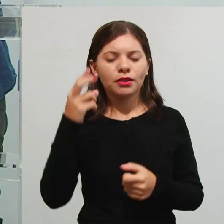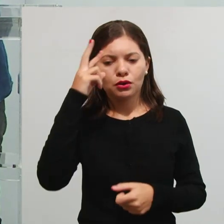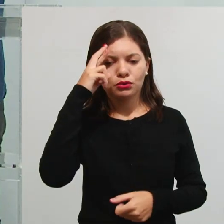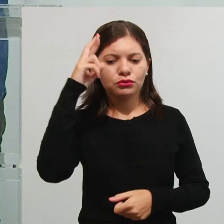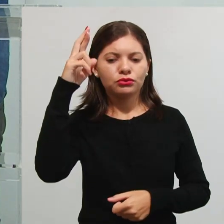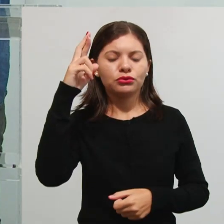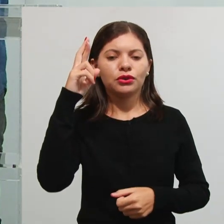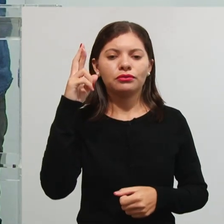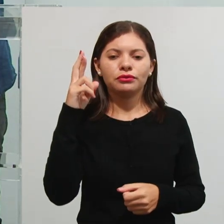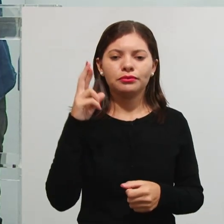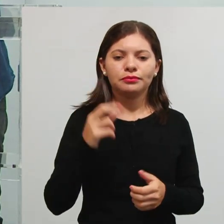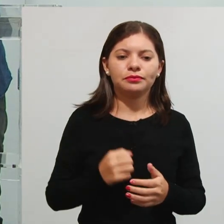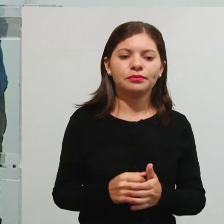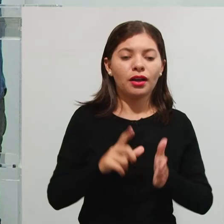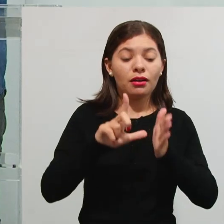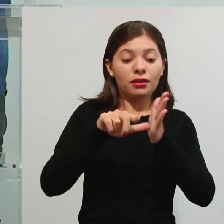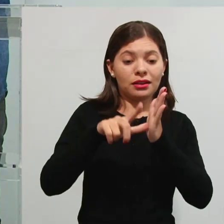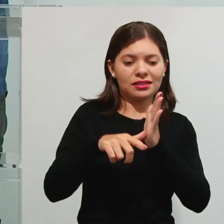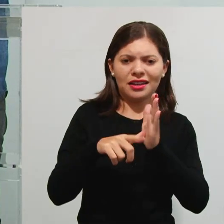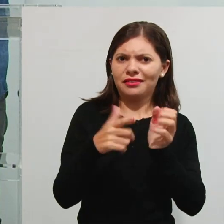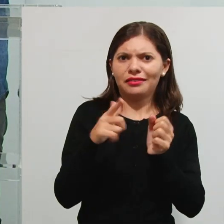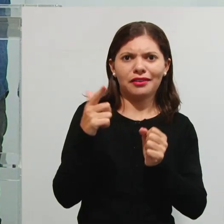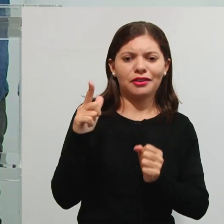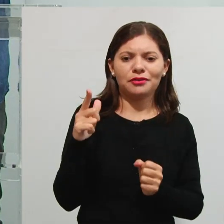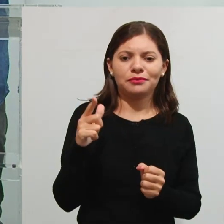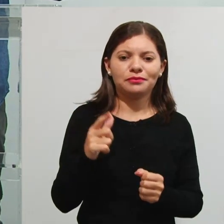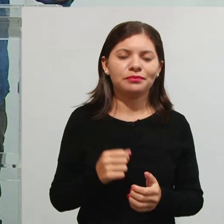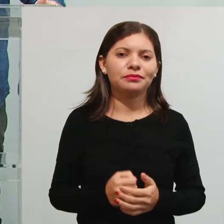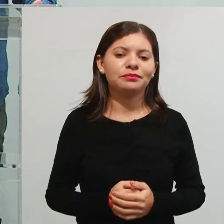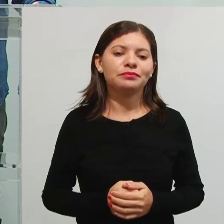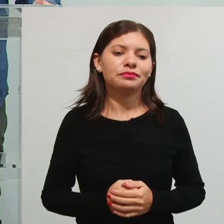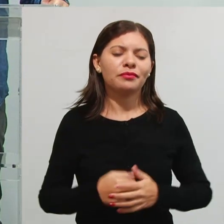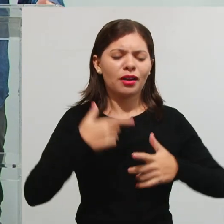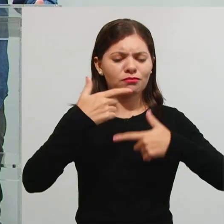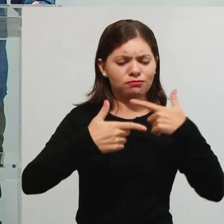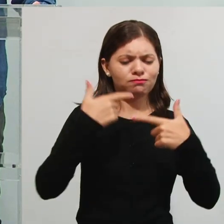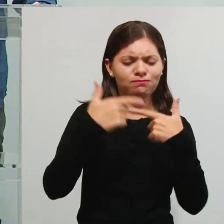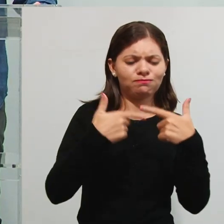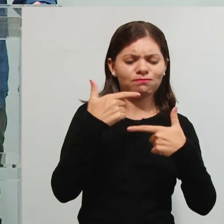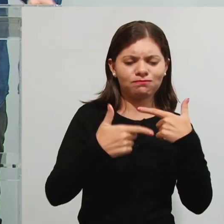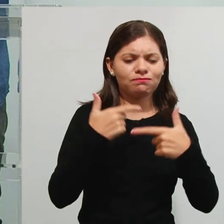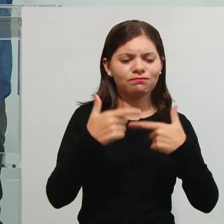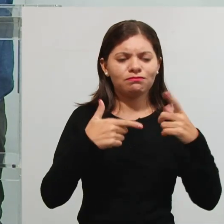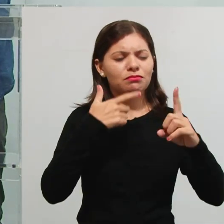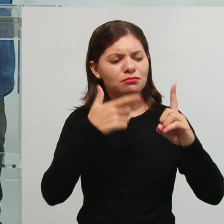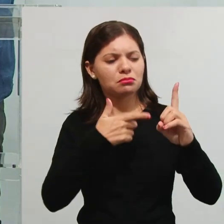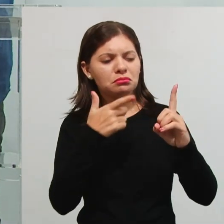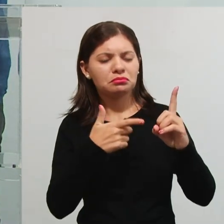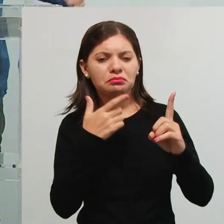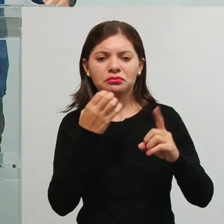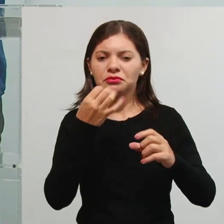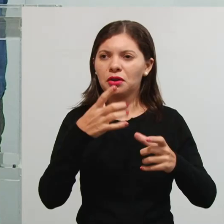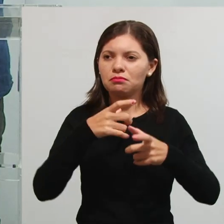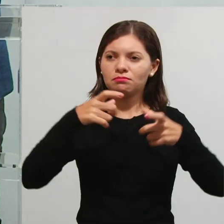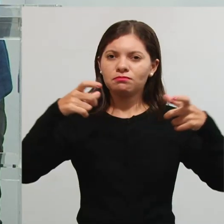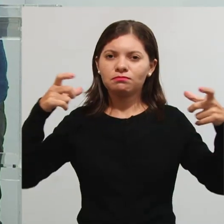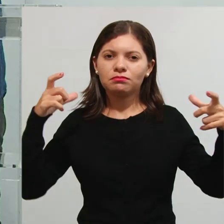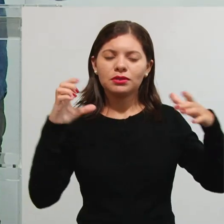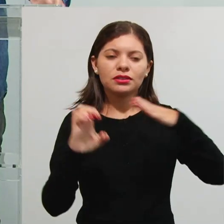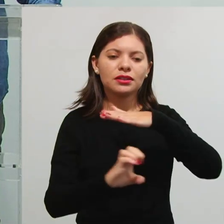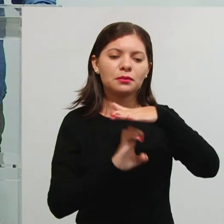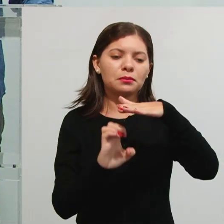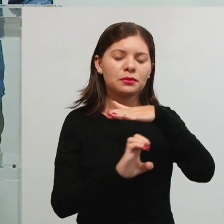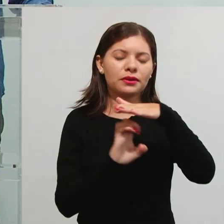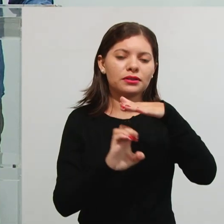ele não chega atrasado, ele fica depois do horário, porque ele está suando a camisa ali para ver a empresa crescer, para ver a empresa expandir, para ver a